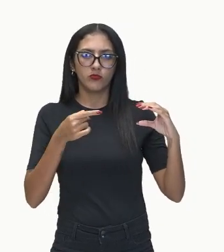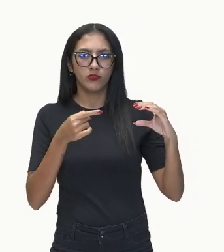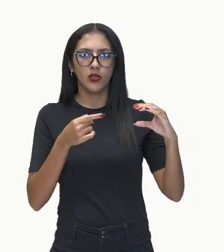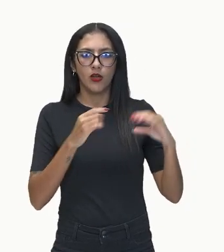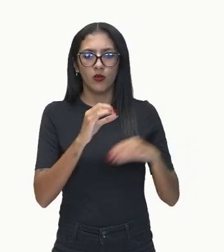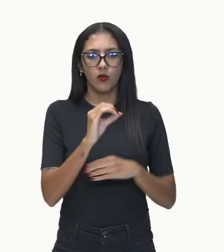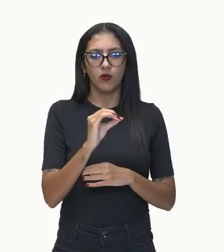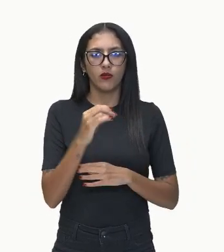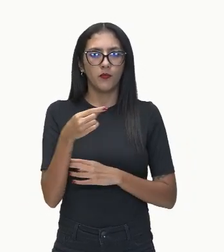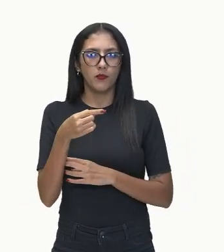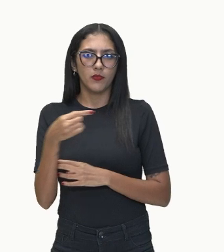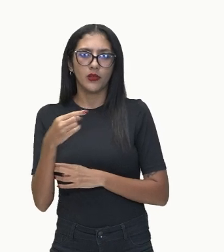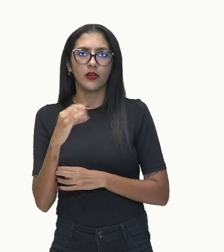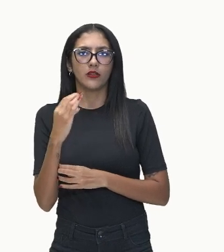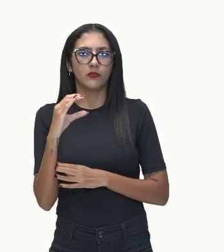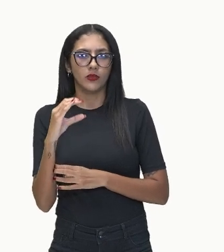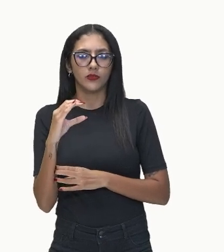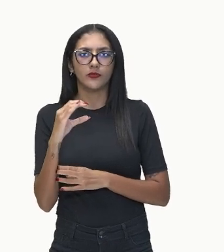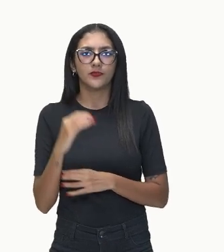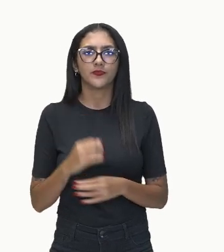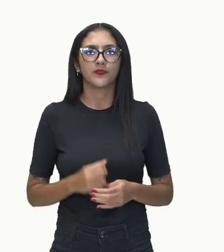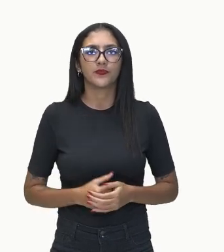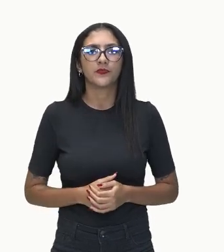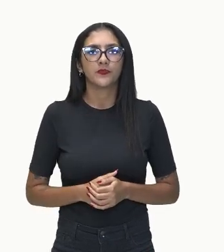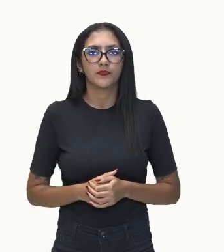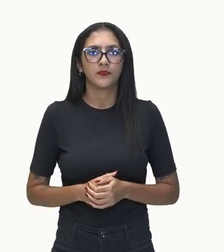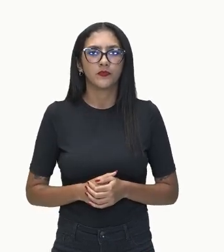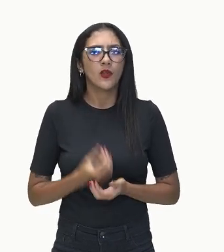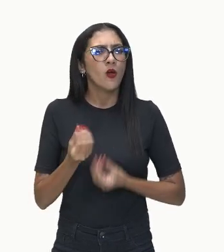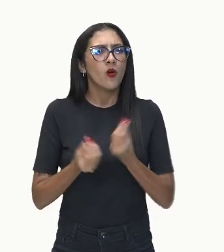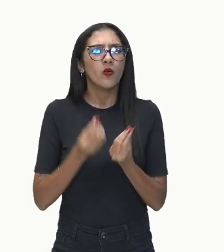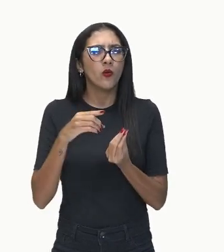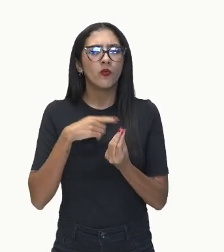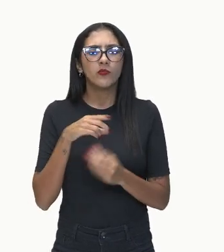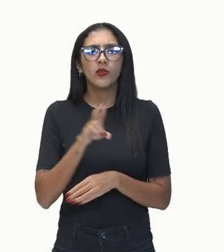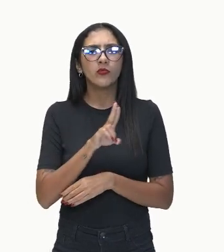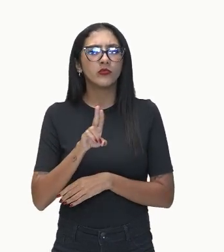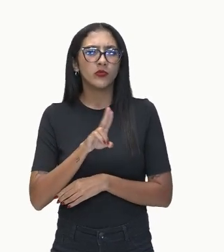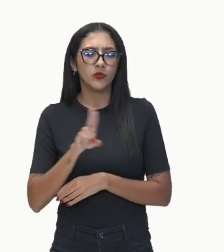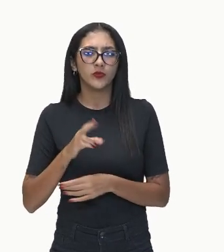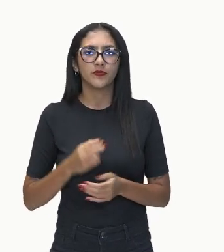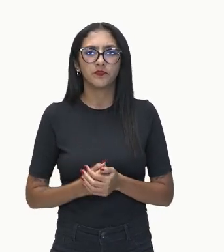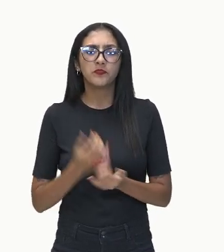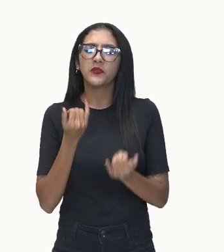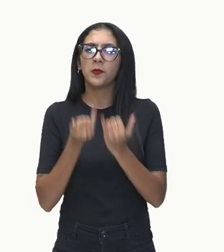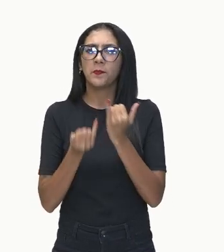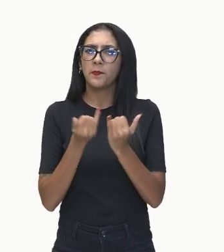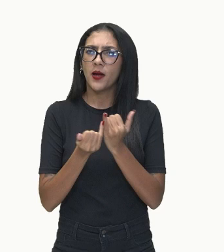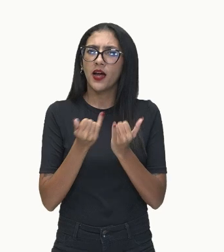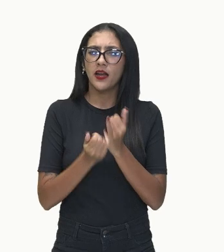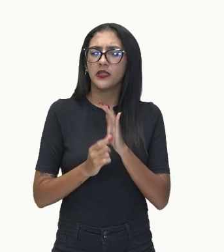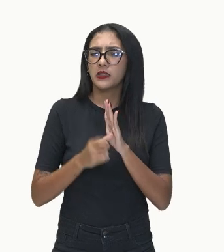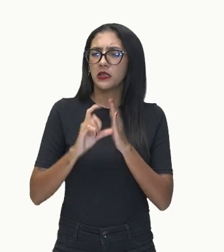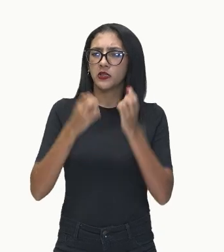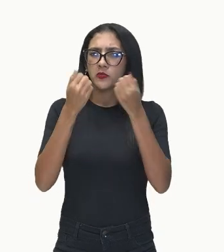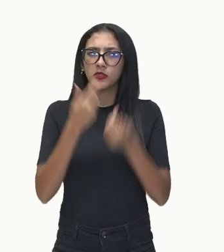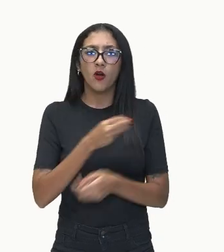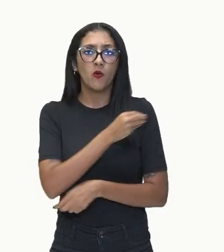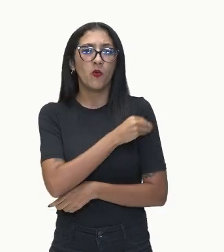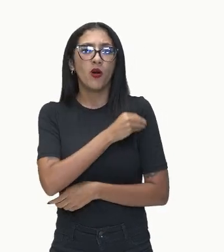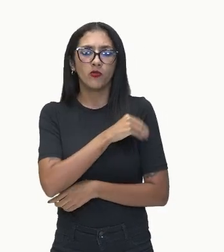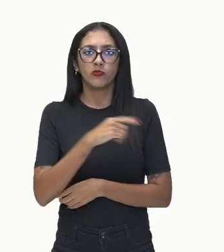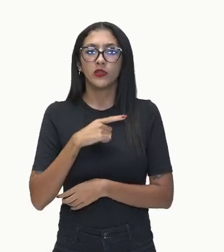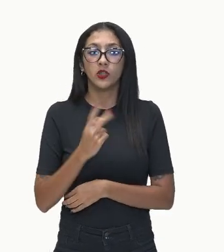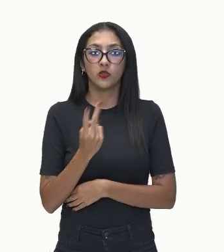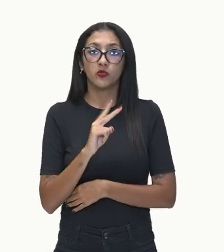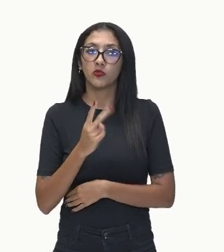de identificar quando um composto é um éter. E a nomenclatura dos éteres, assim como dos álcools, tem a nomenclatura oficial e